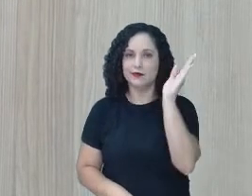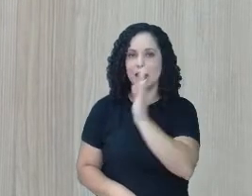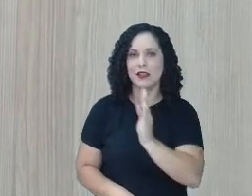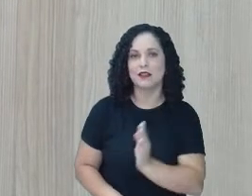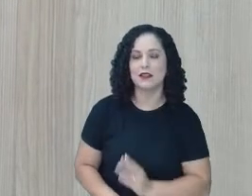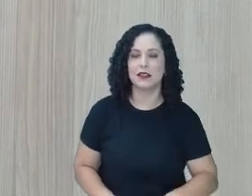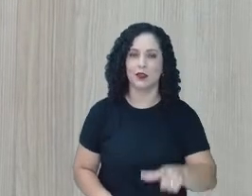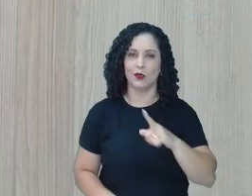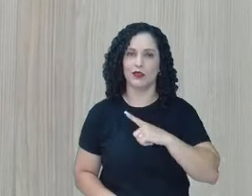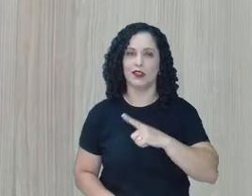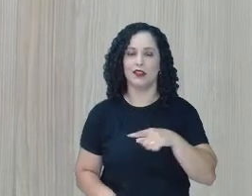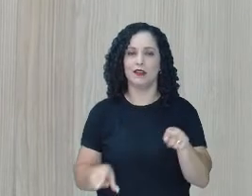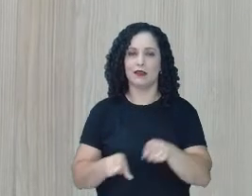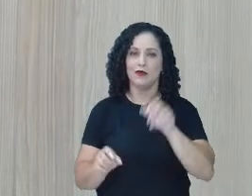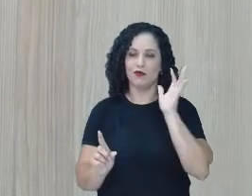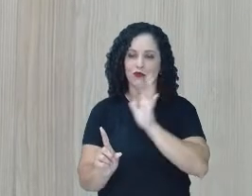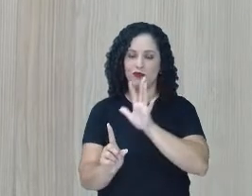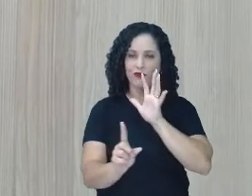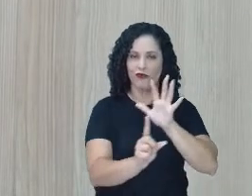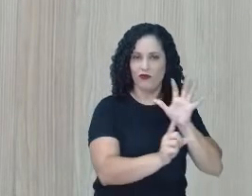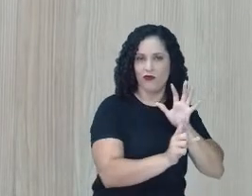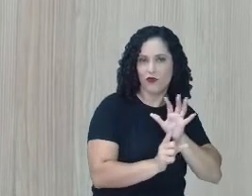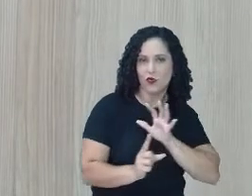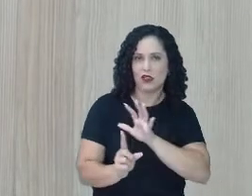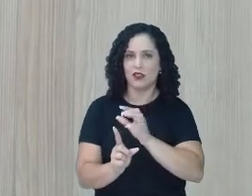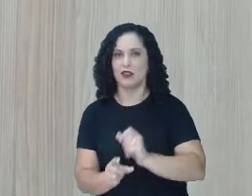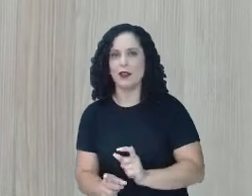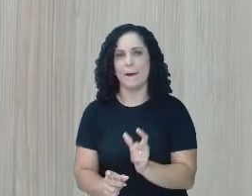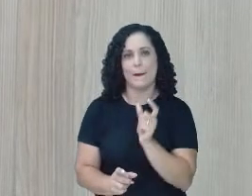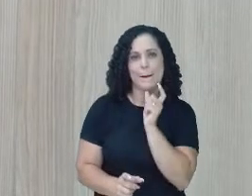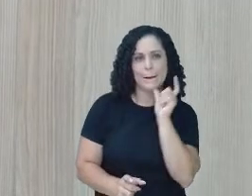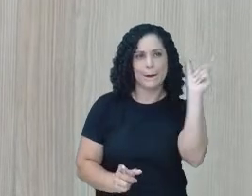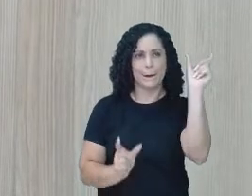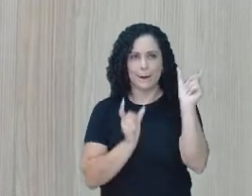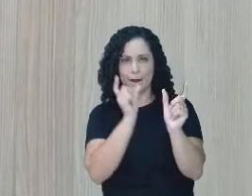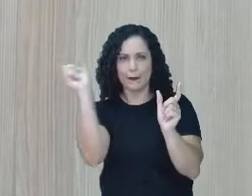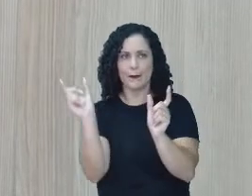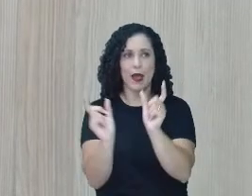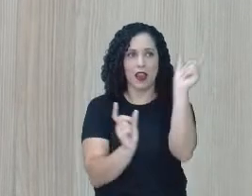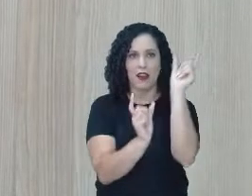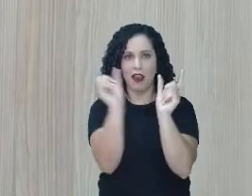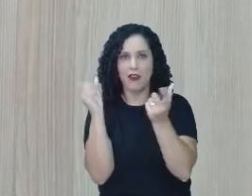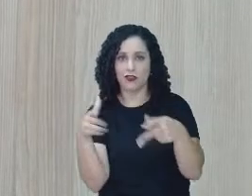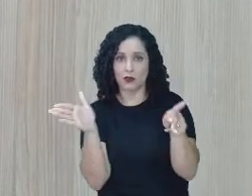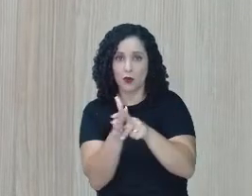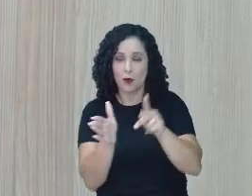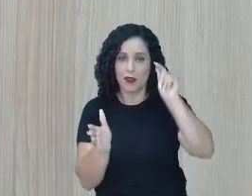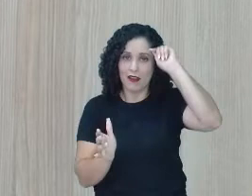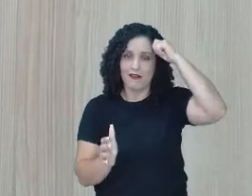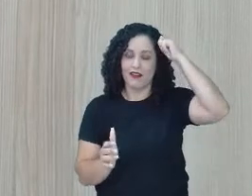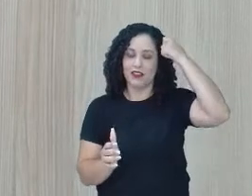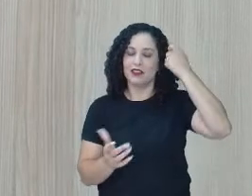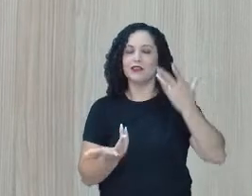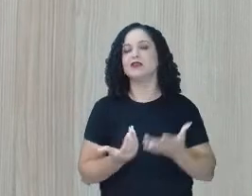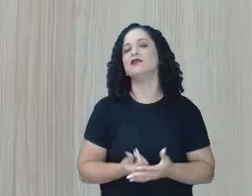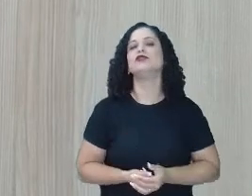tem uma contribuição muito grande, né, de palavras de origem africana. A gente